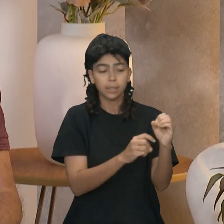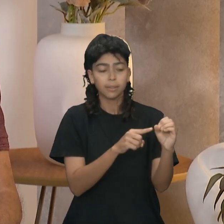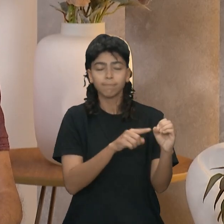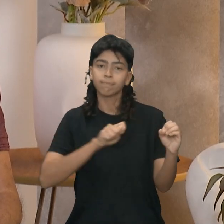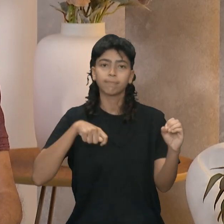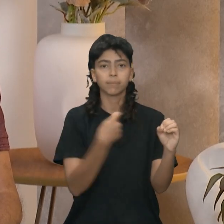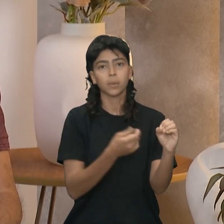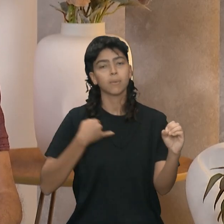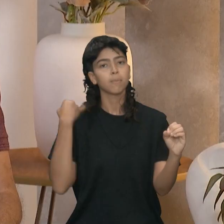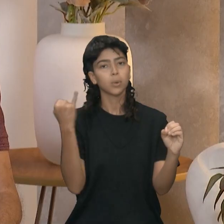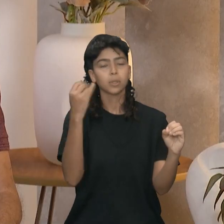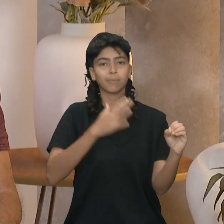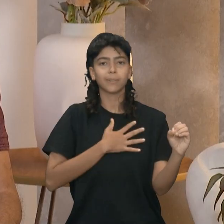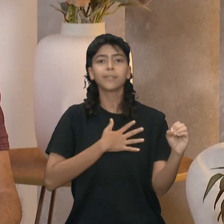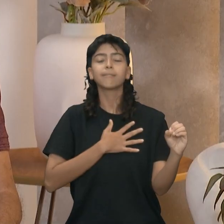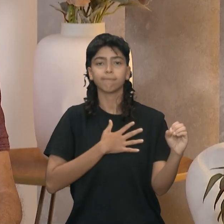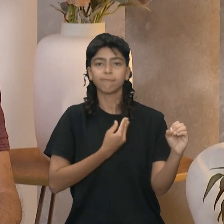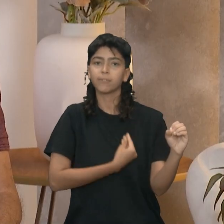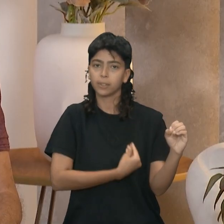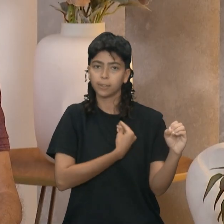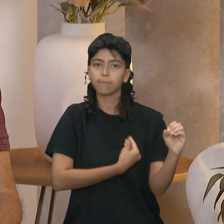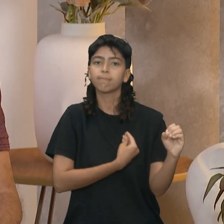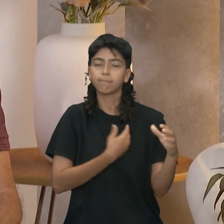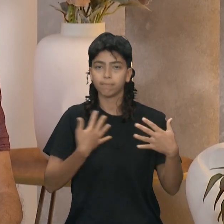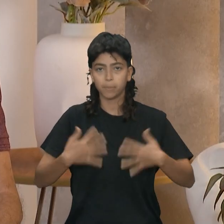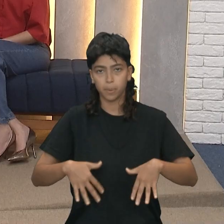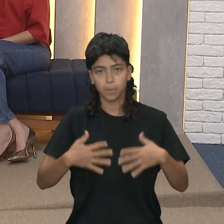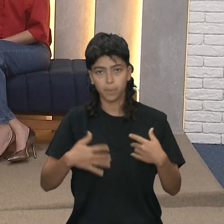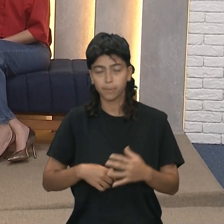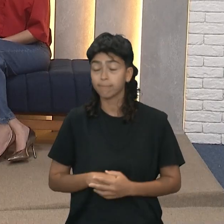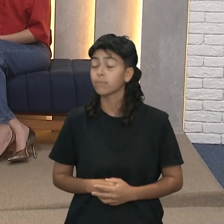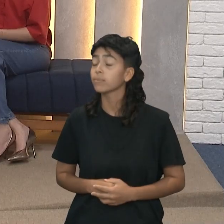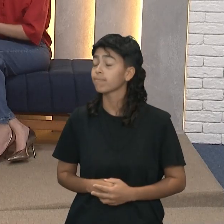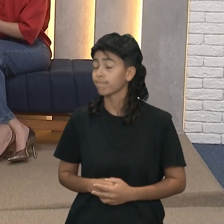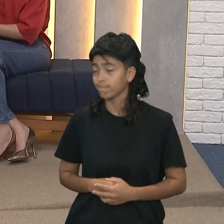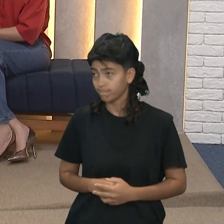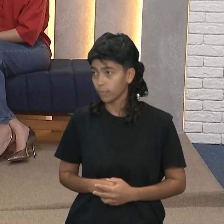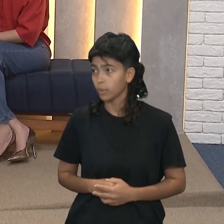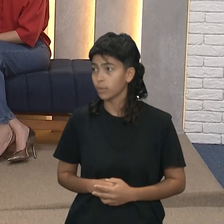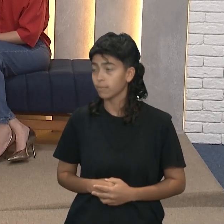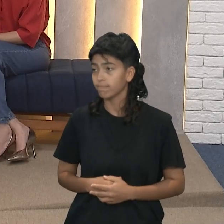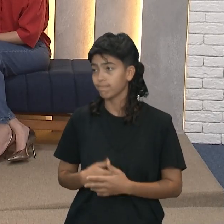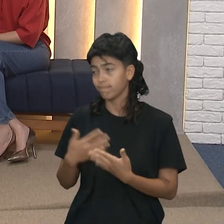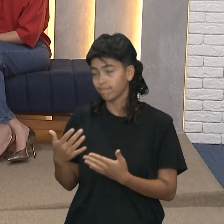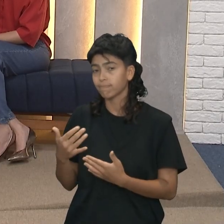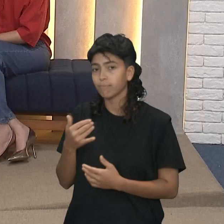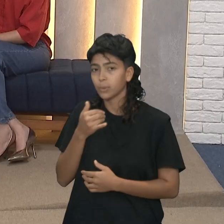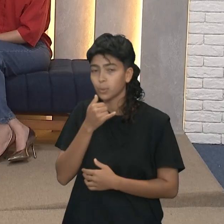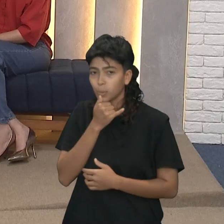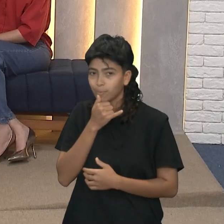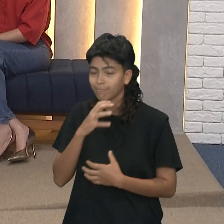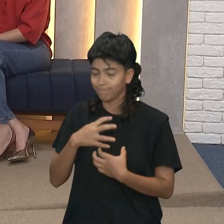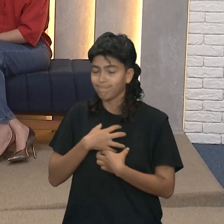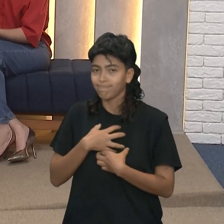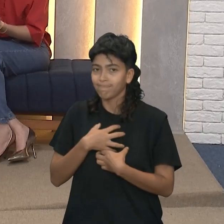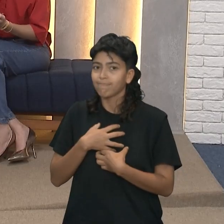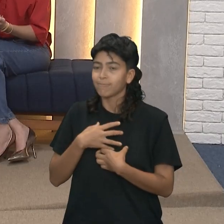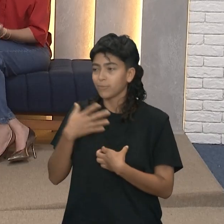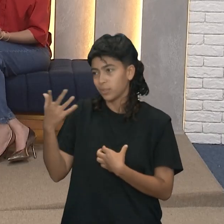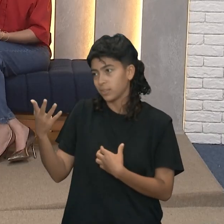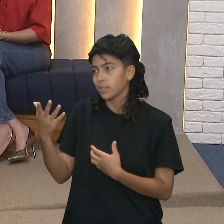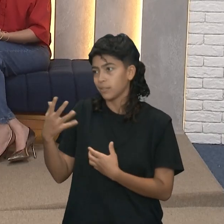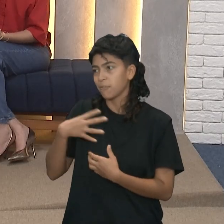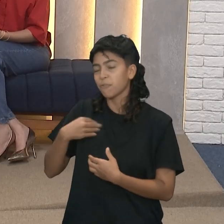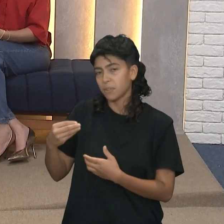vida. Professor, são 30 anos de história, meus pêsames, né, pela sua perda. A UFG